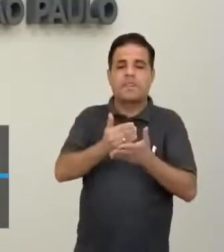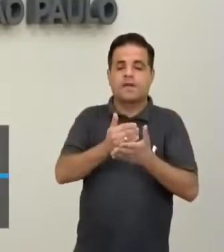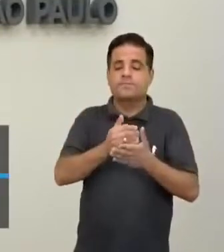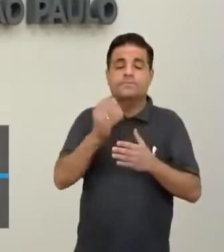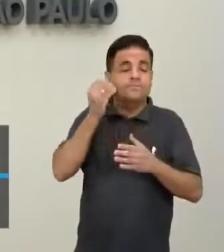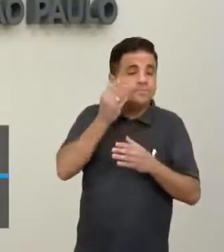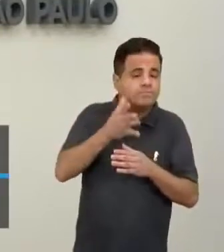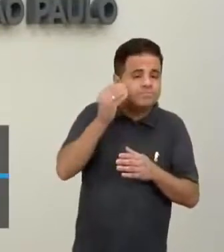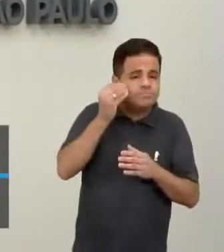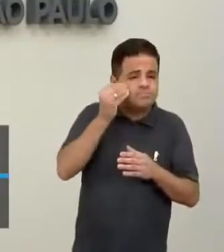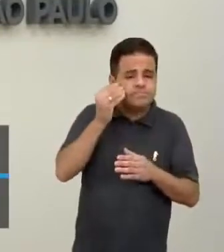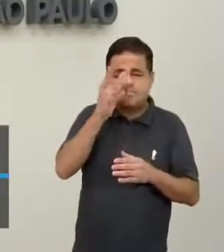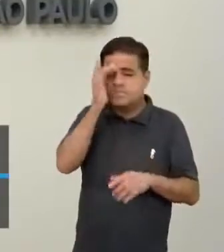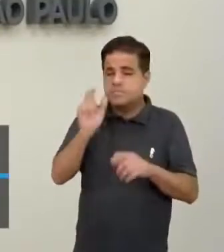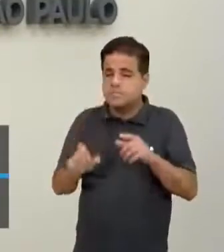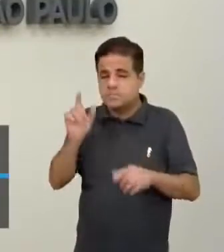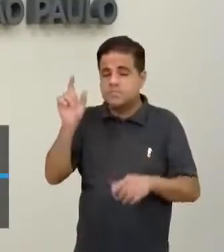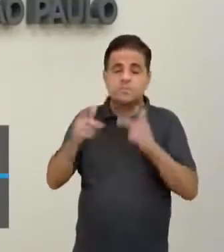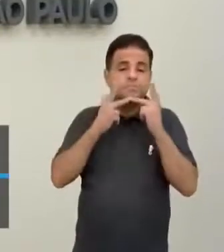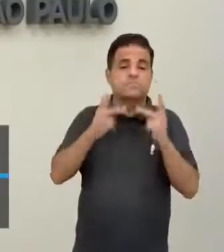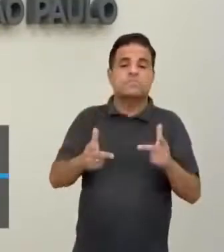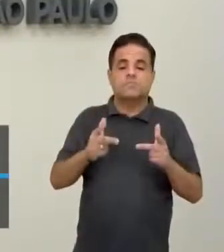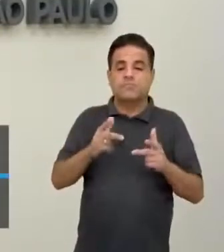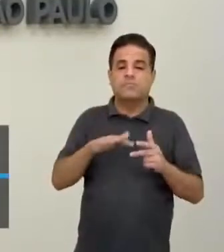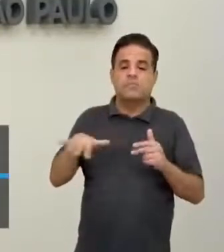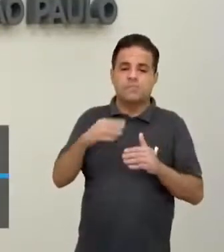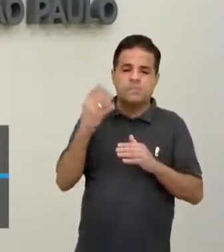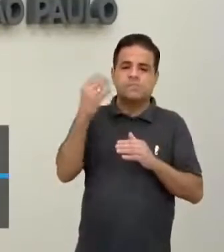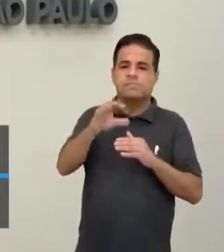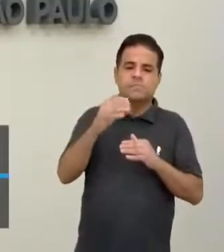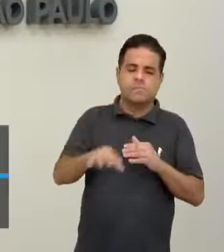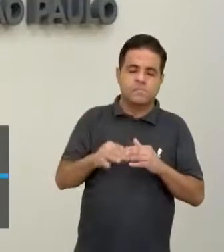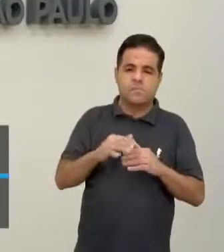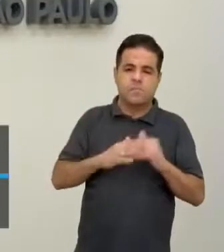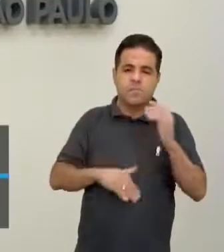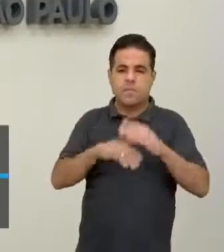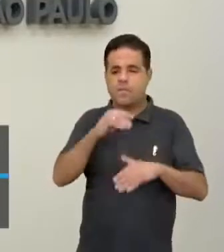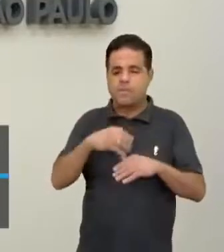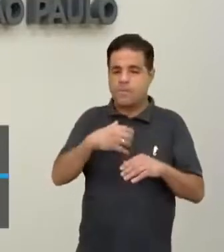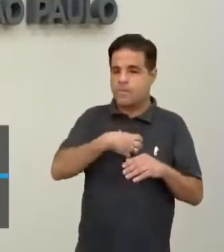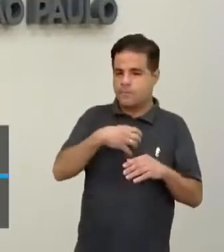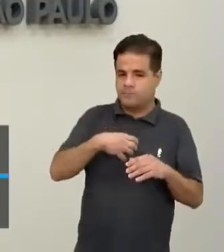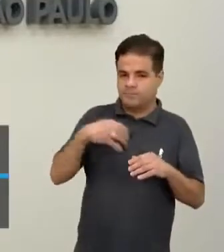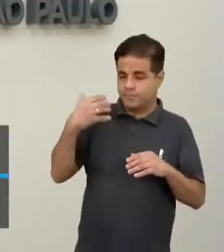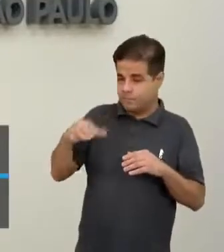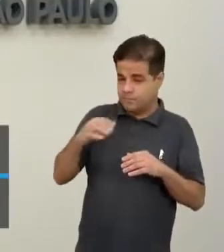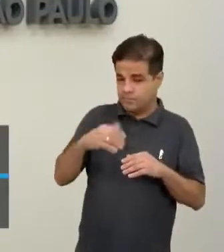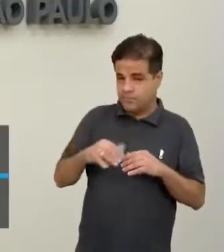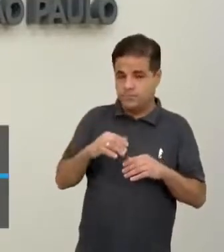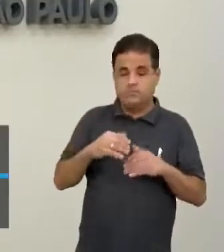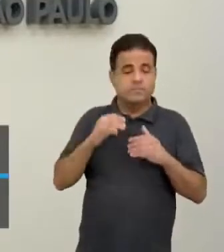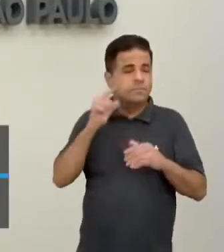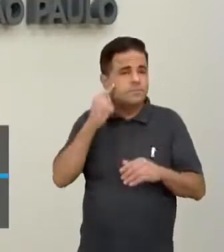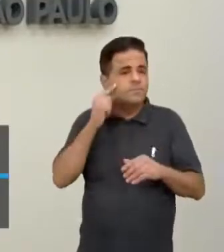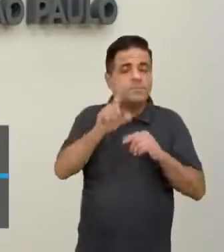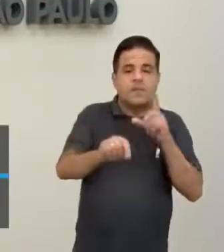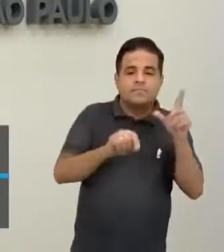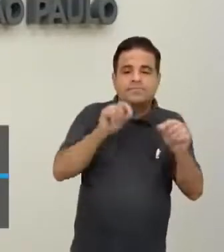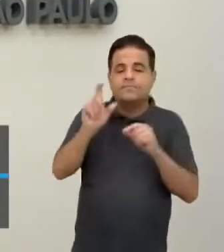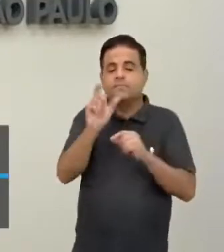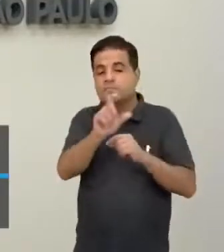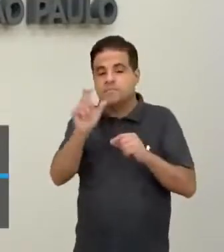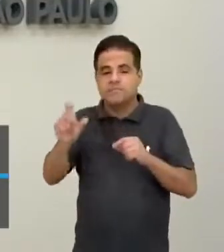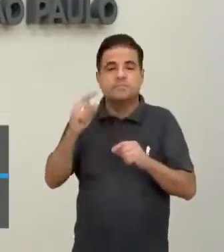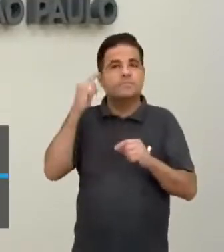tenta mostrar mais da pessoa que está falando. Então a pessoa coloca mais o jeito dela ali, então ela escolhe uma palavra